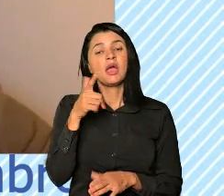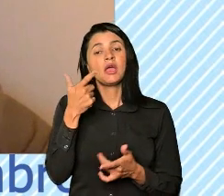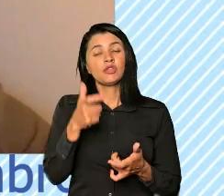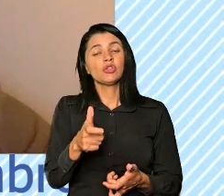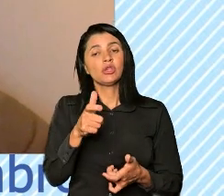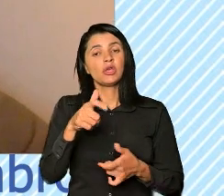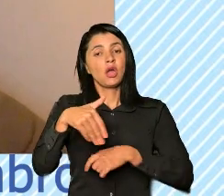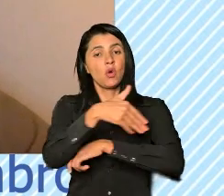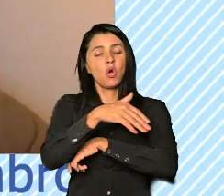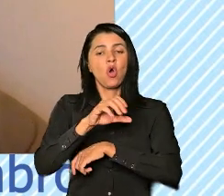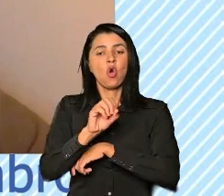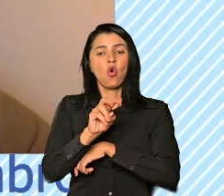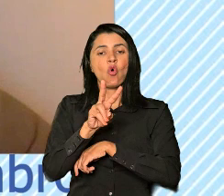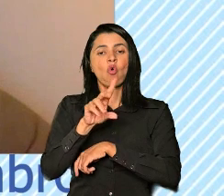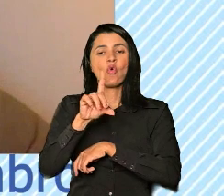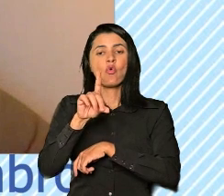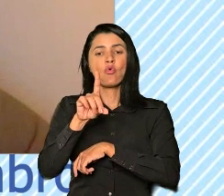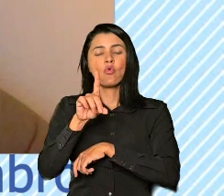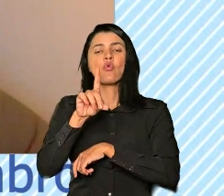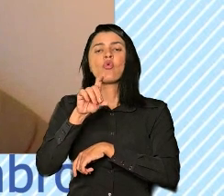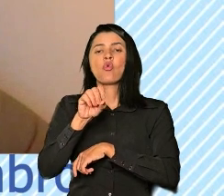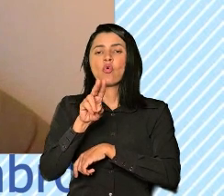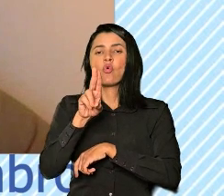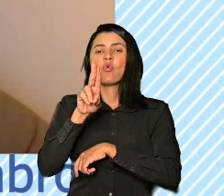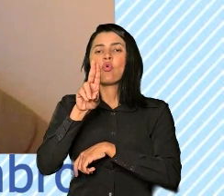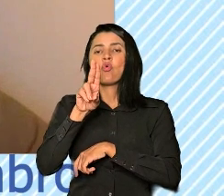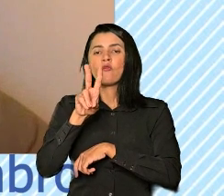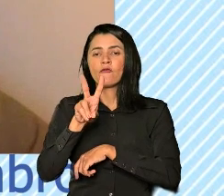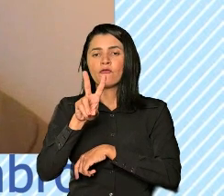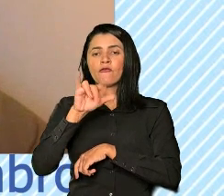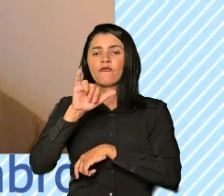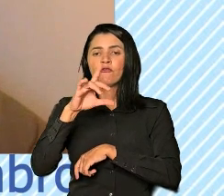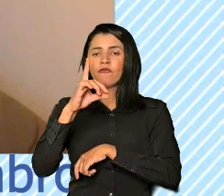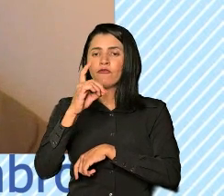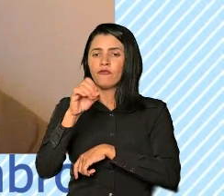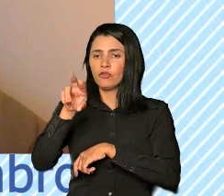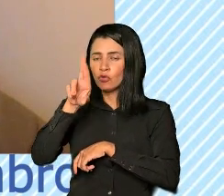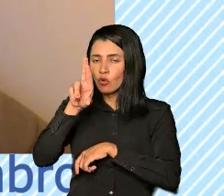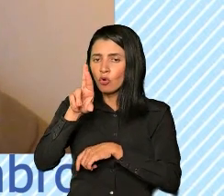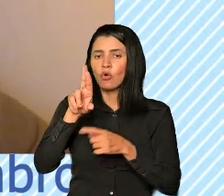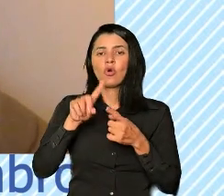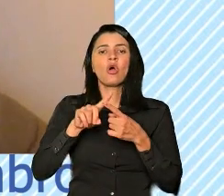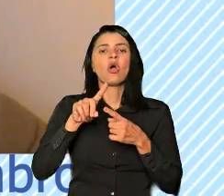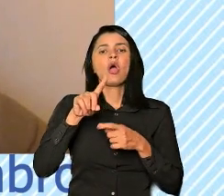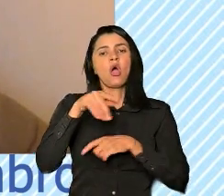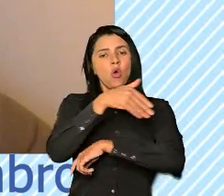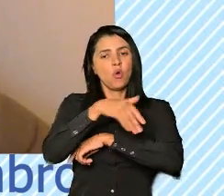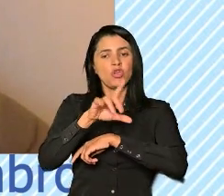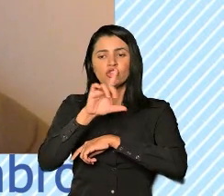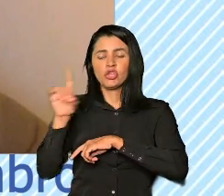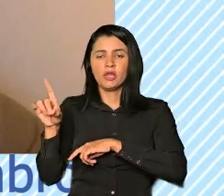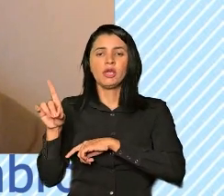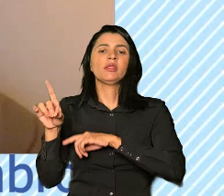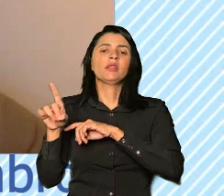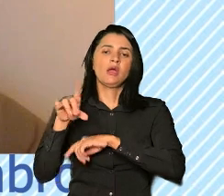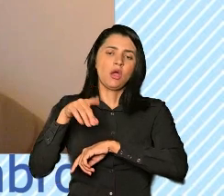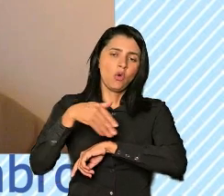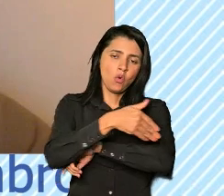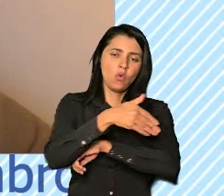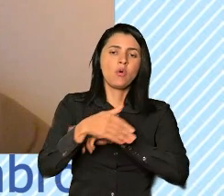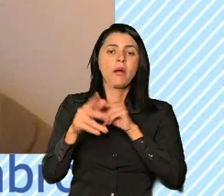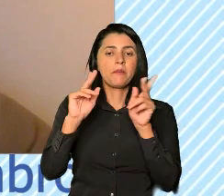do Ouvidor, porque aquela era a rua em que morava o ouvidor. Rua Direita, Rua da Paz, Travessa